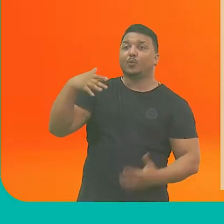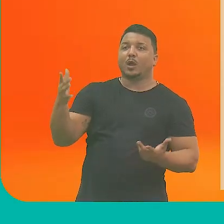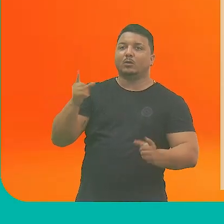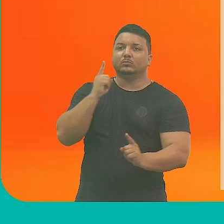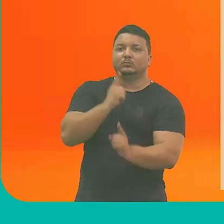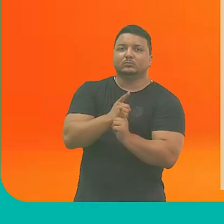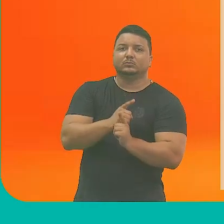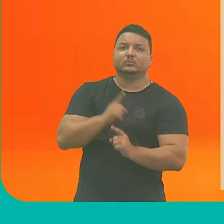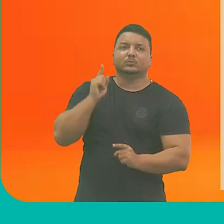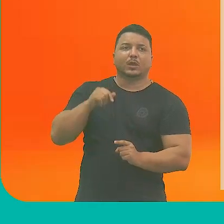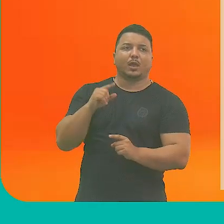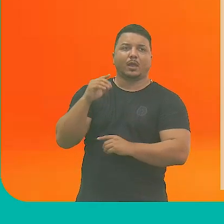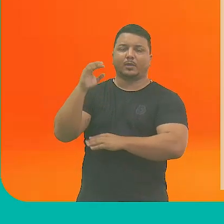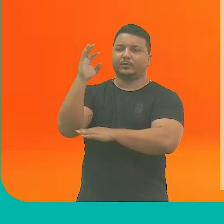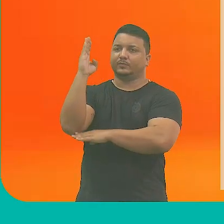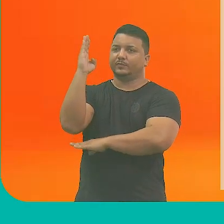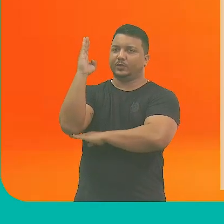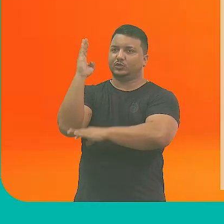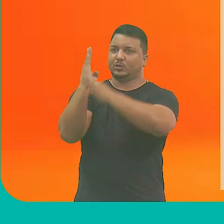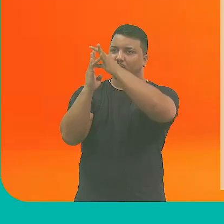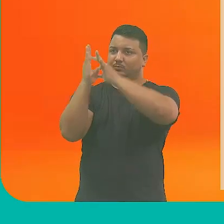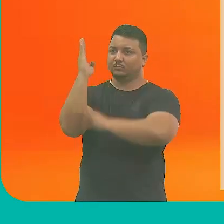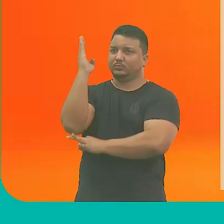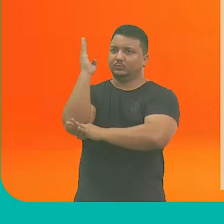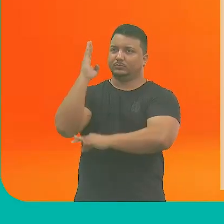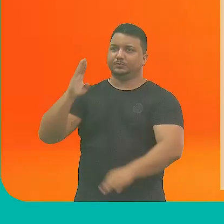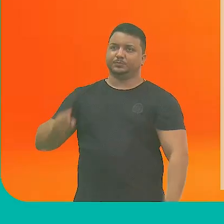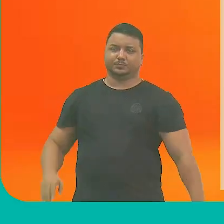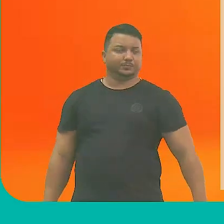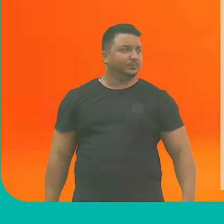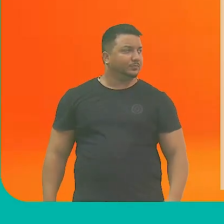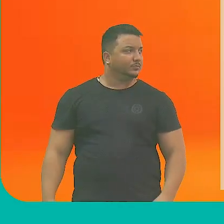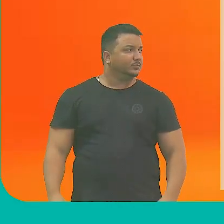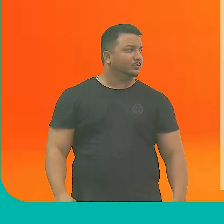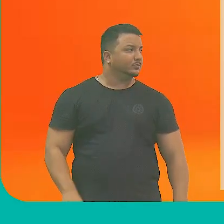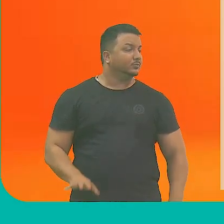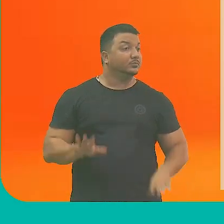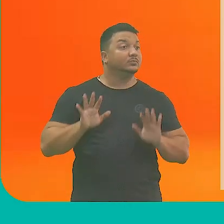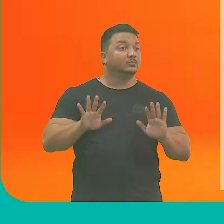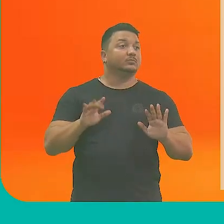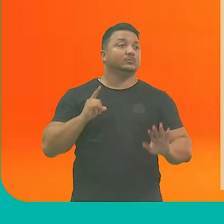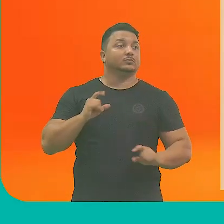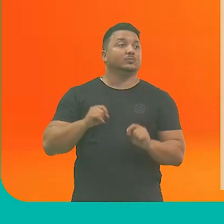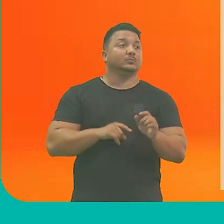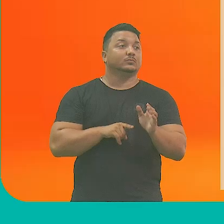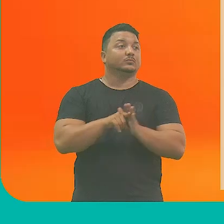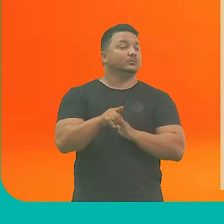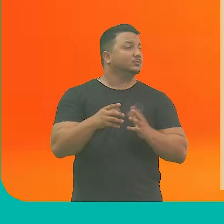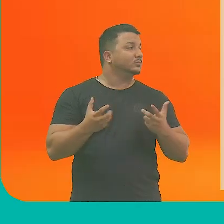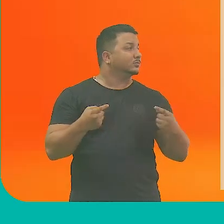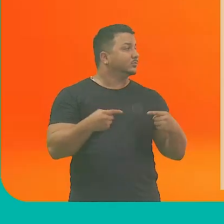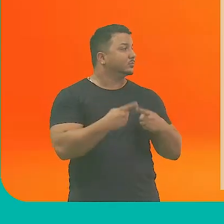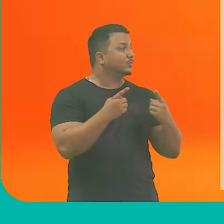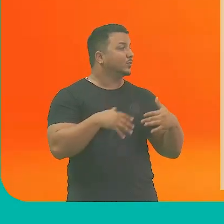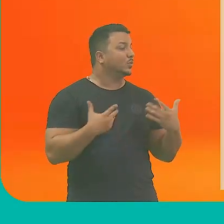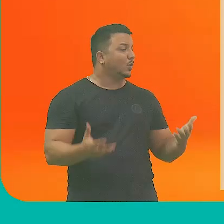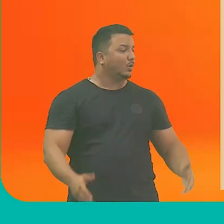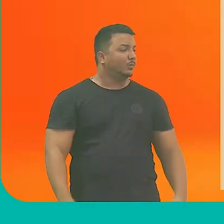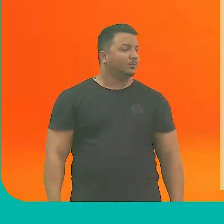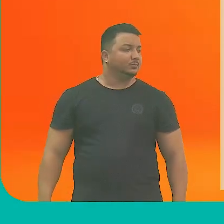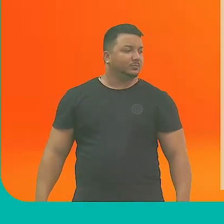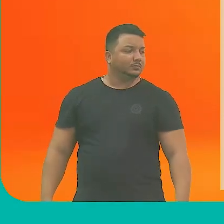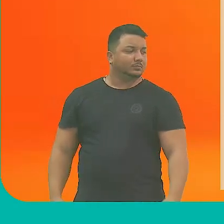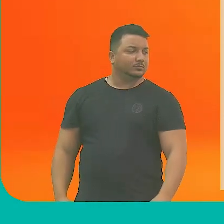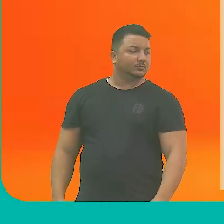eu vou para o vertical. Agora, vamos saber o que é que a questão quer. Ela diz